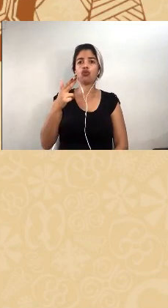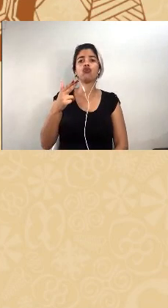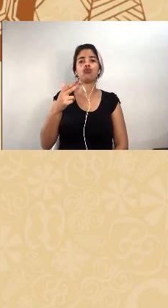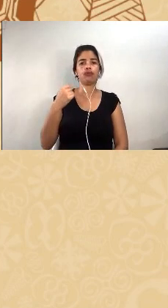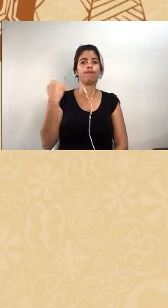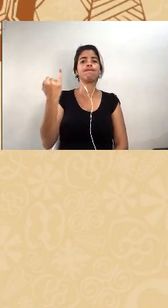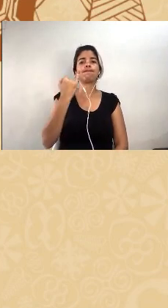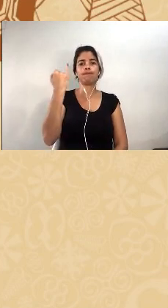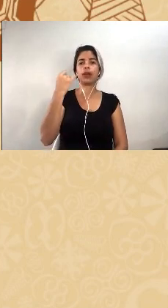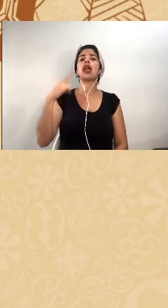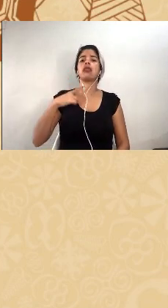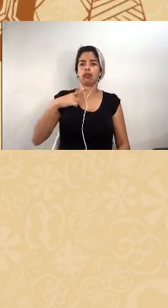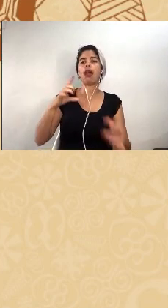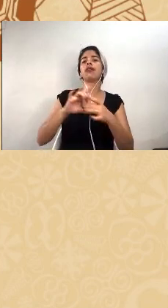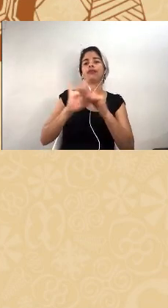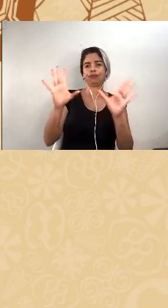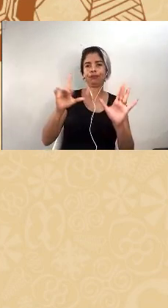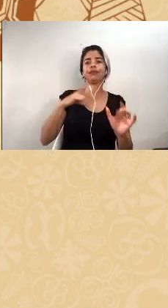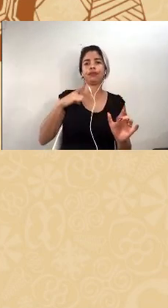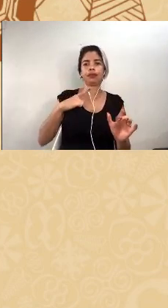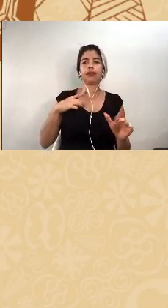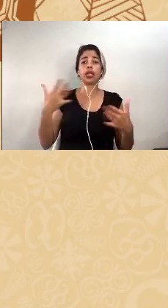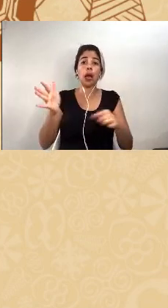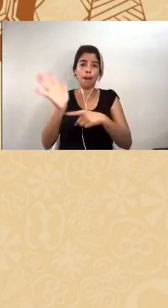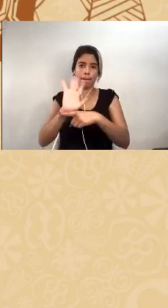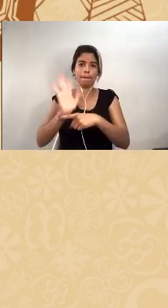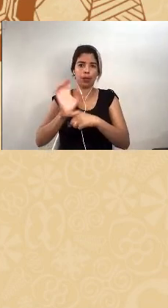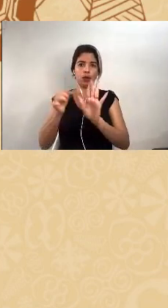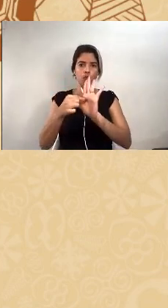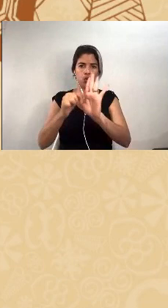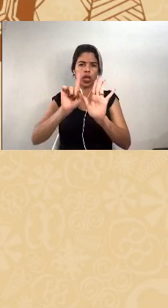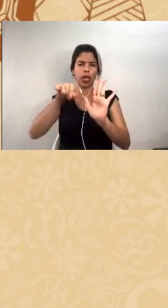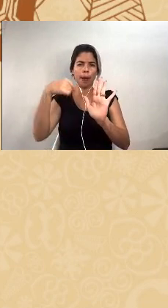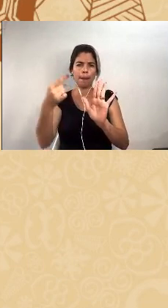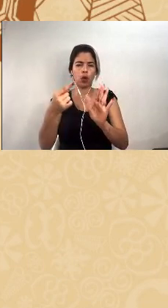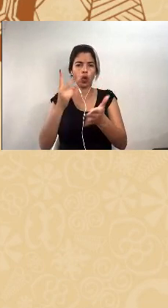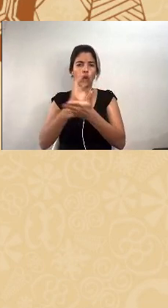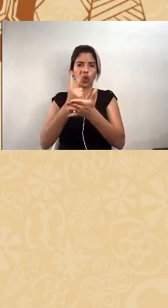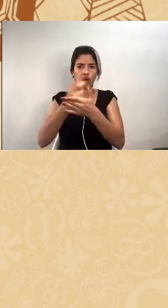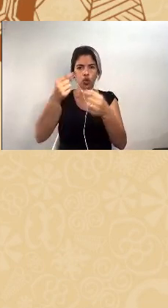sim. Beleza. Pode passar, Mari, aí depois a gente toca aqui o debate.